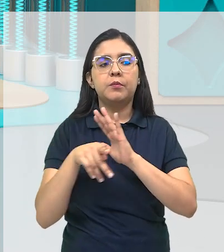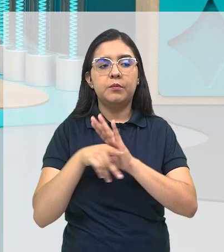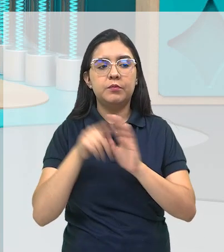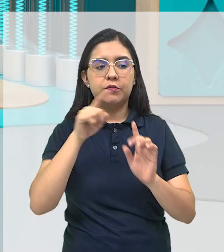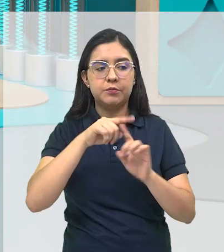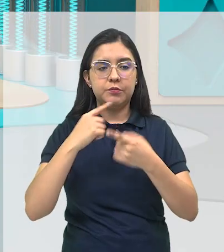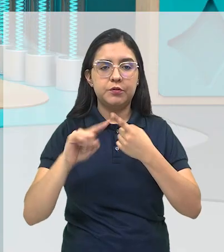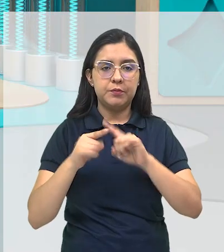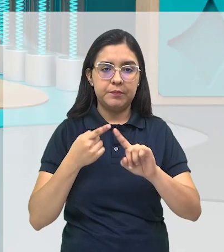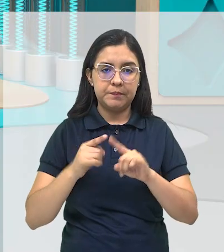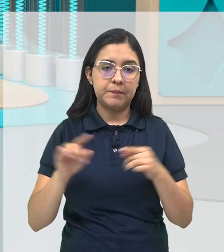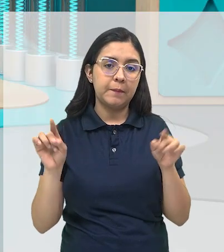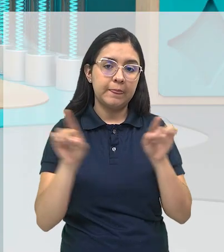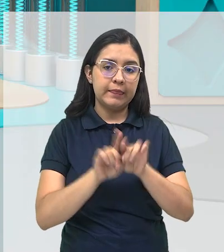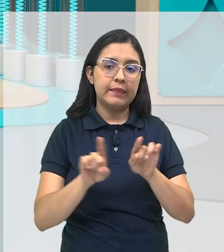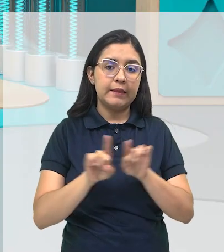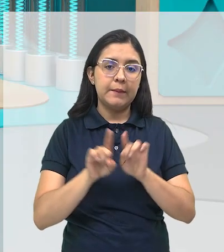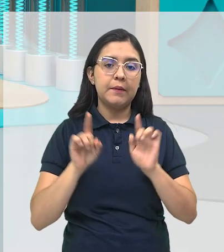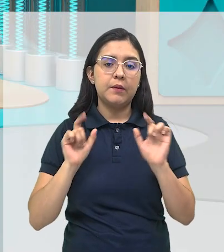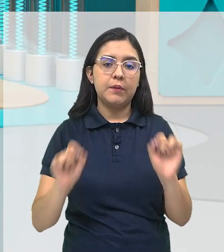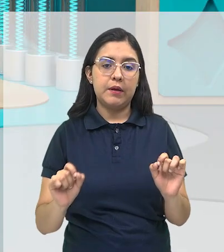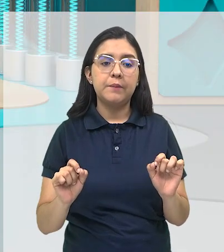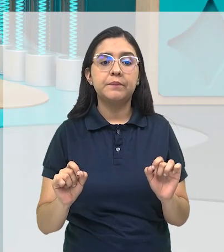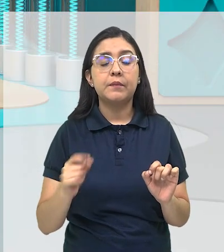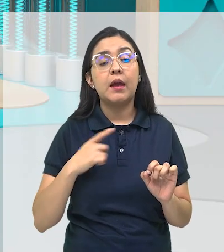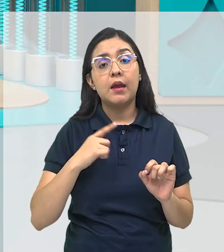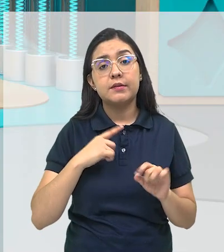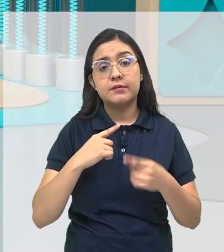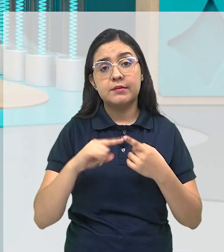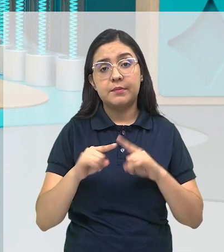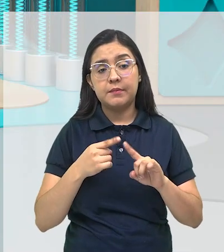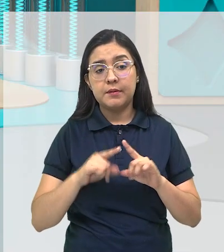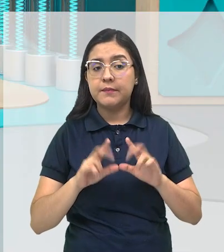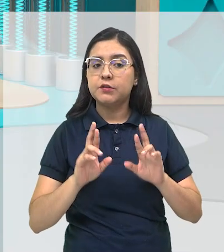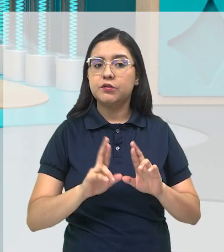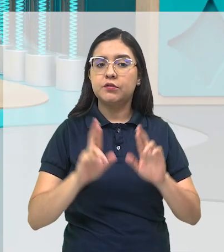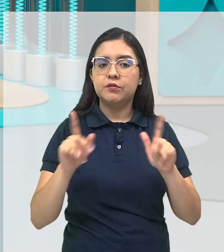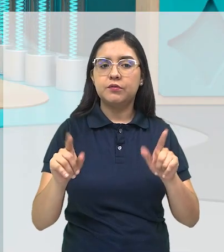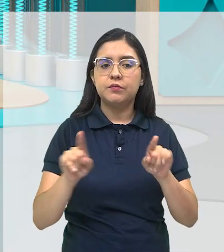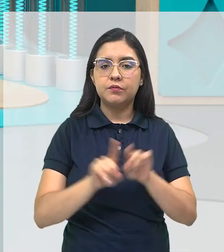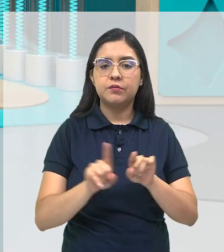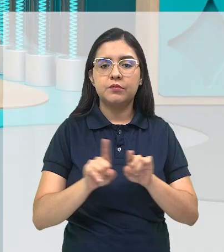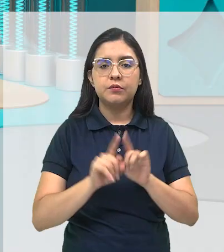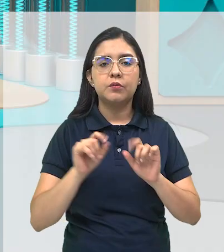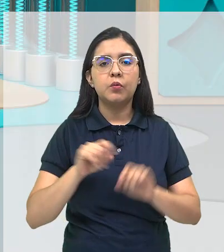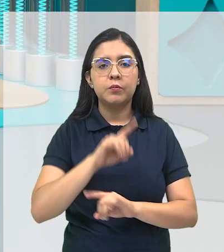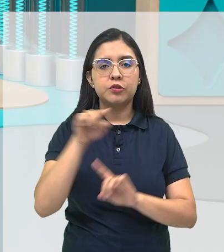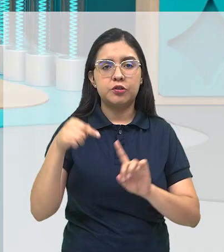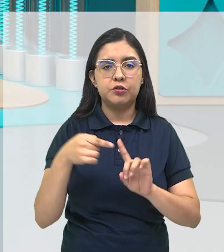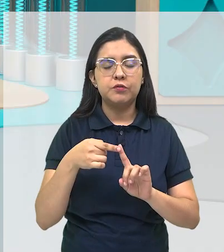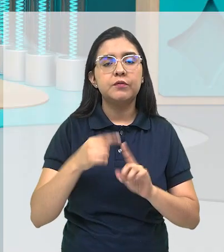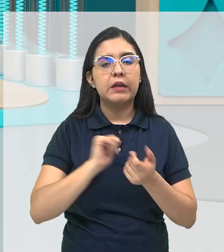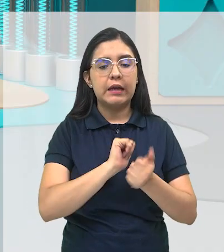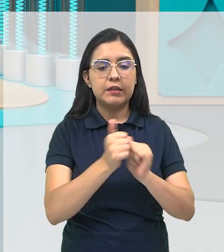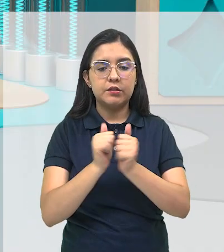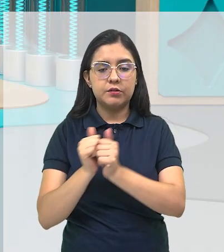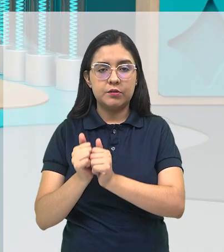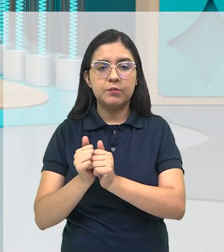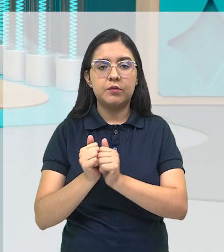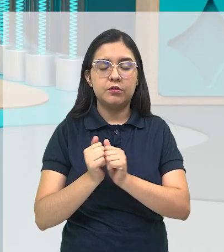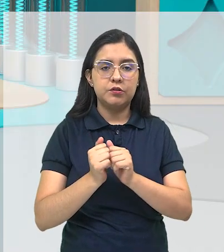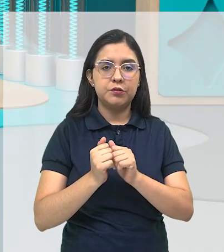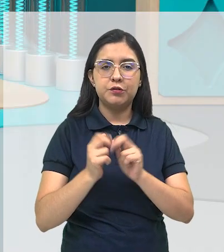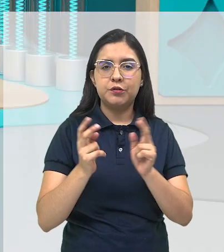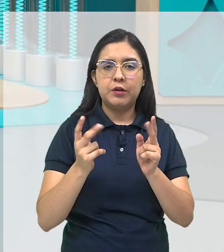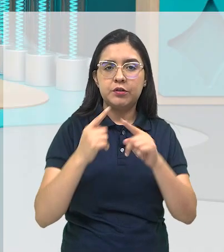dentro do esporte. Além do formato, as armas elas vão se diferenciar pelo papel que elas vão desempenhar em cada disputa,